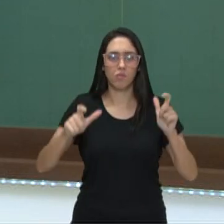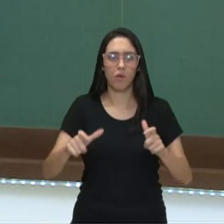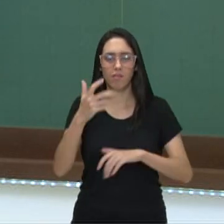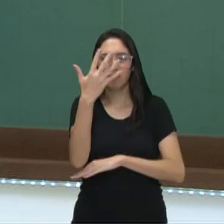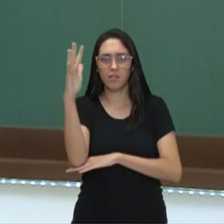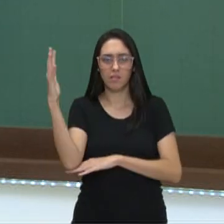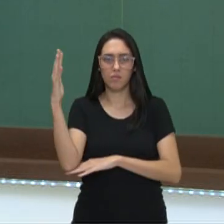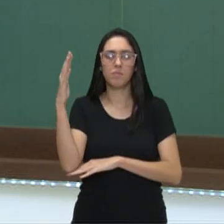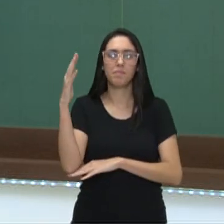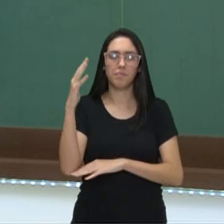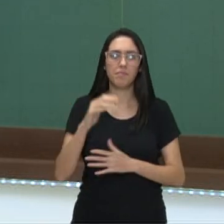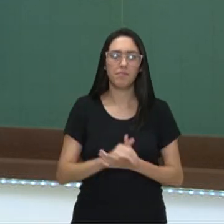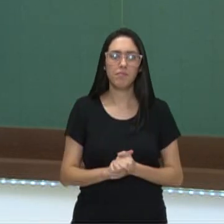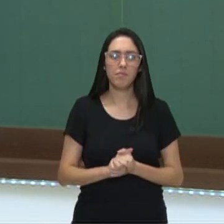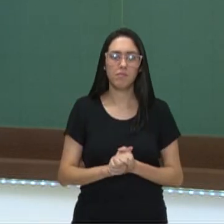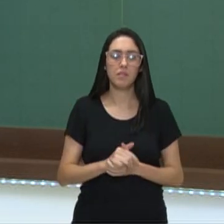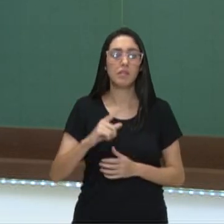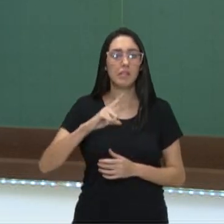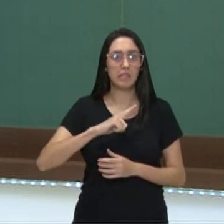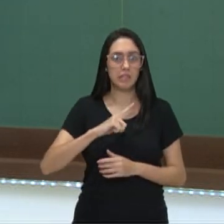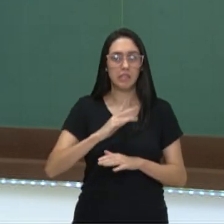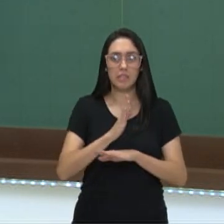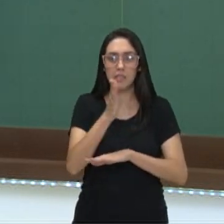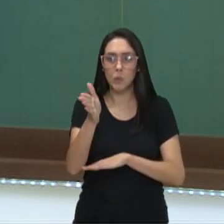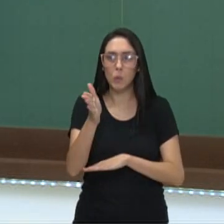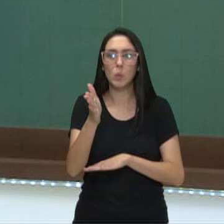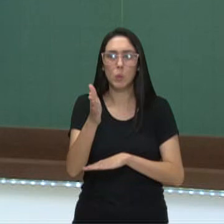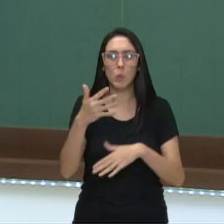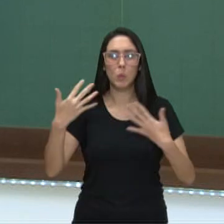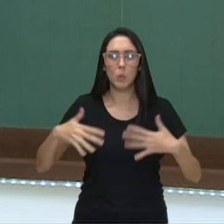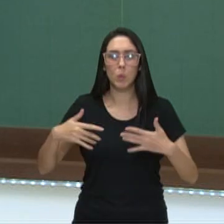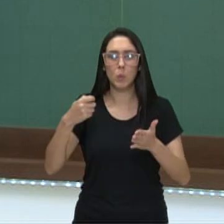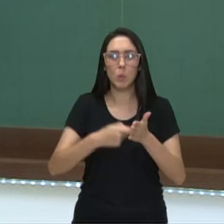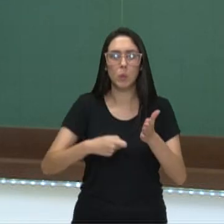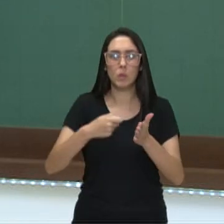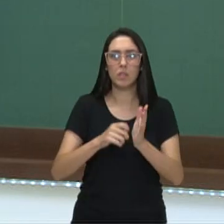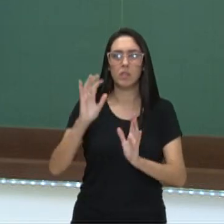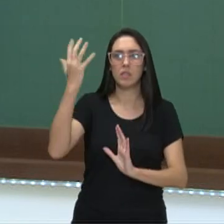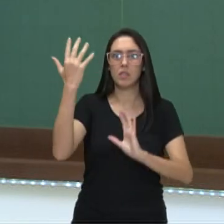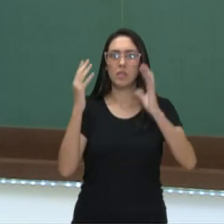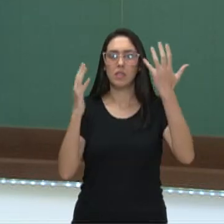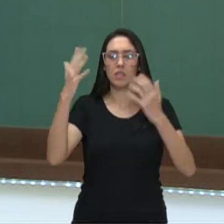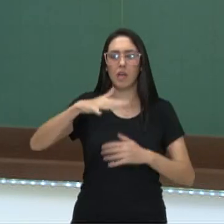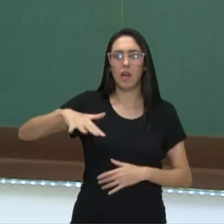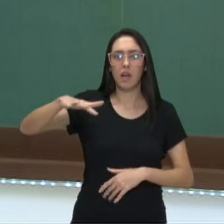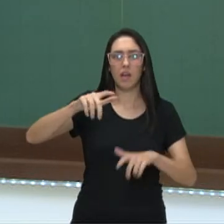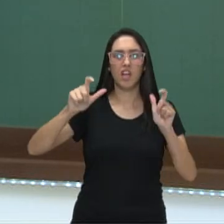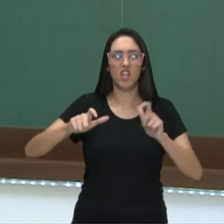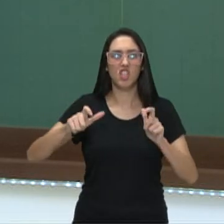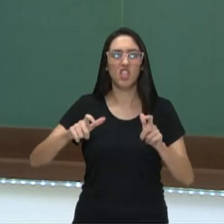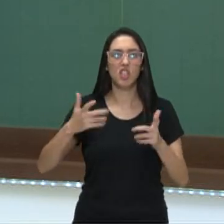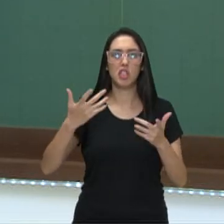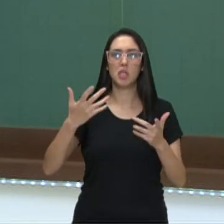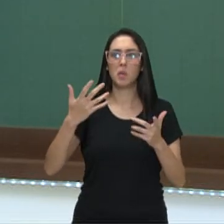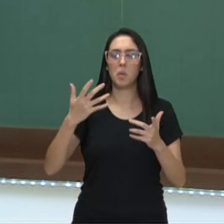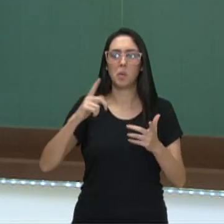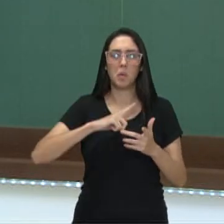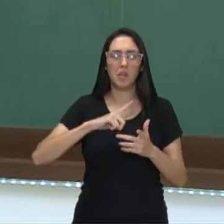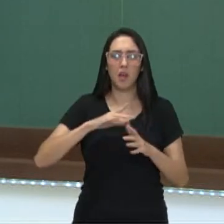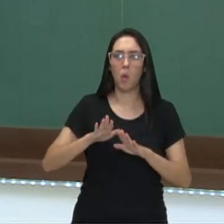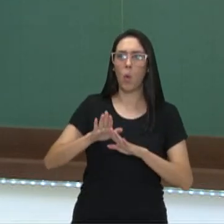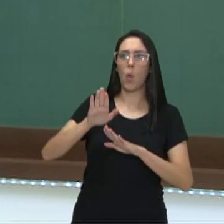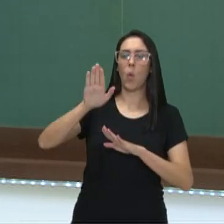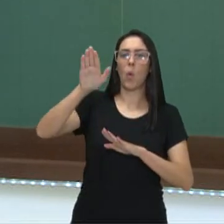dessa prática são propostos até pela própria natureza, pela região, né, pelo